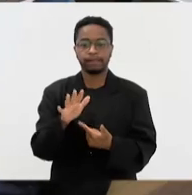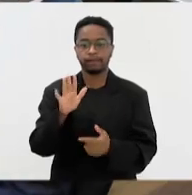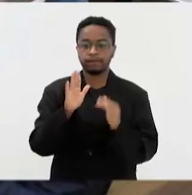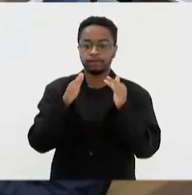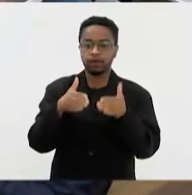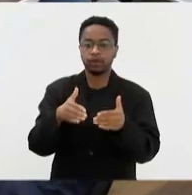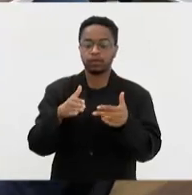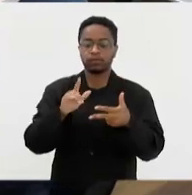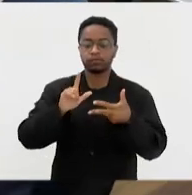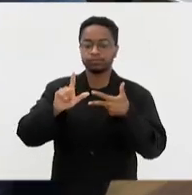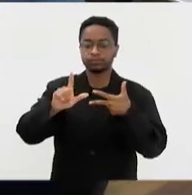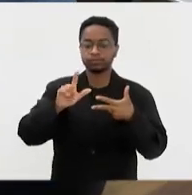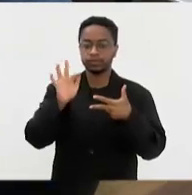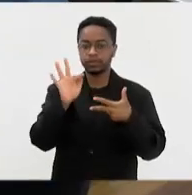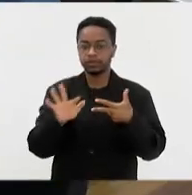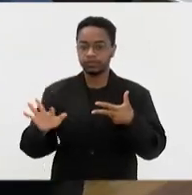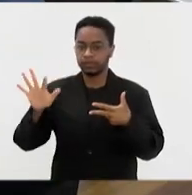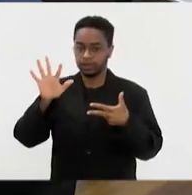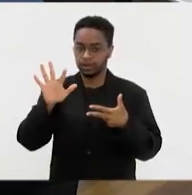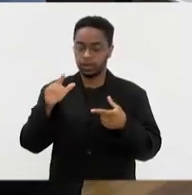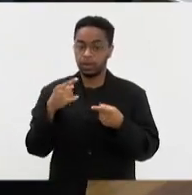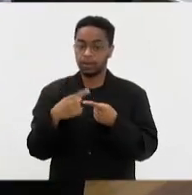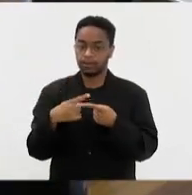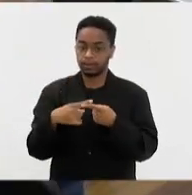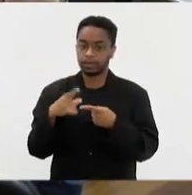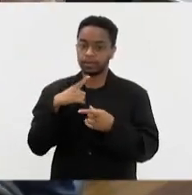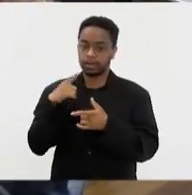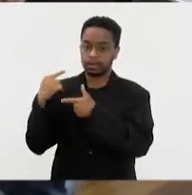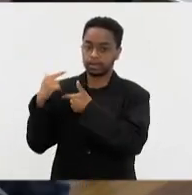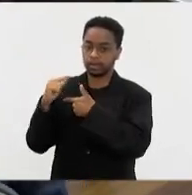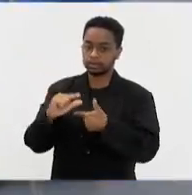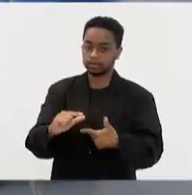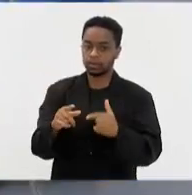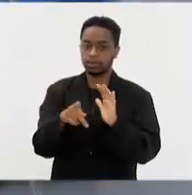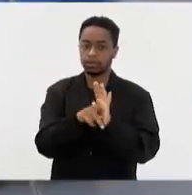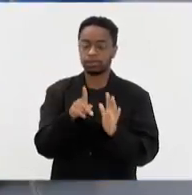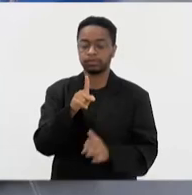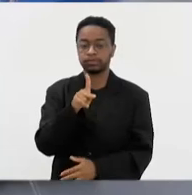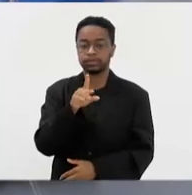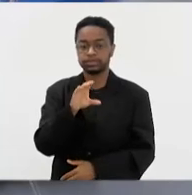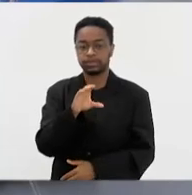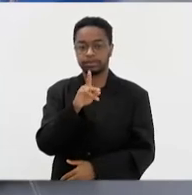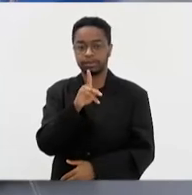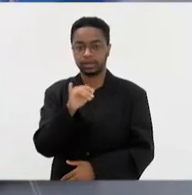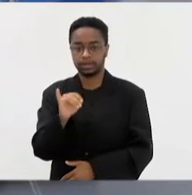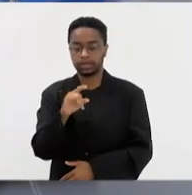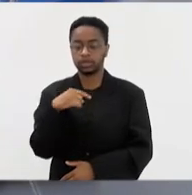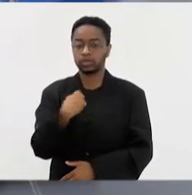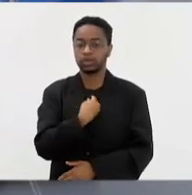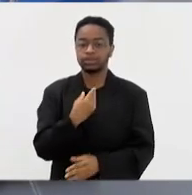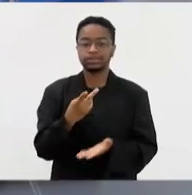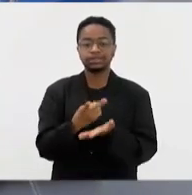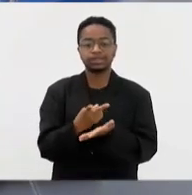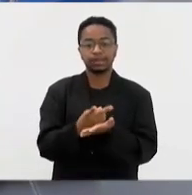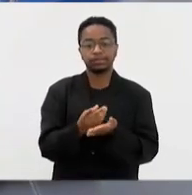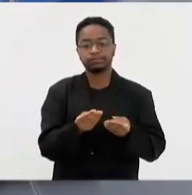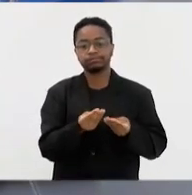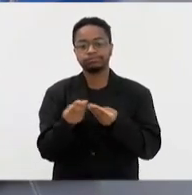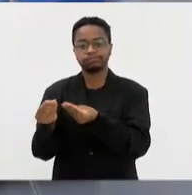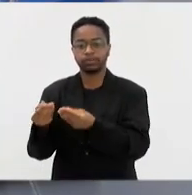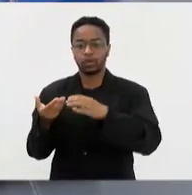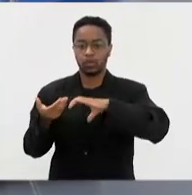Legislativo Federal. Né? Essa é uma tradição das CPIs, que a gente sempre encaminha ao